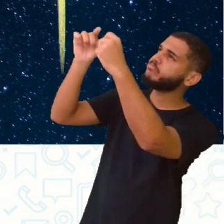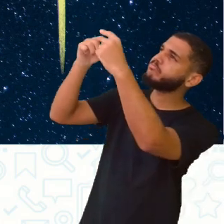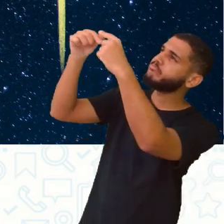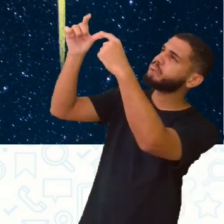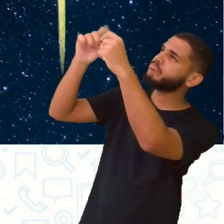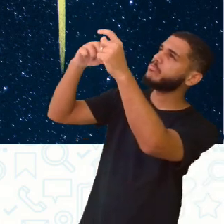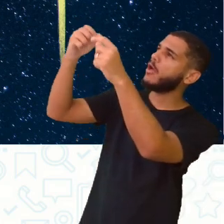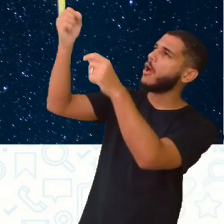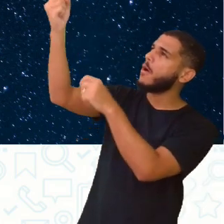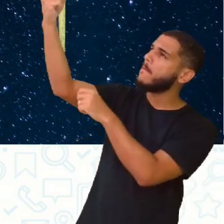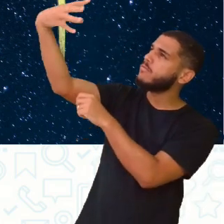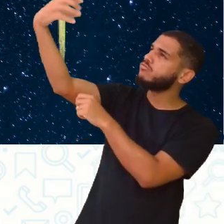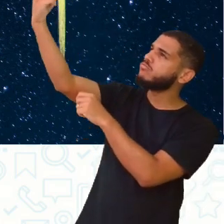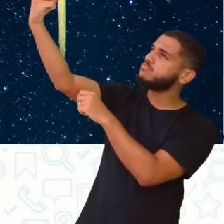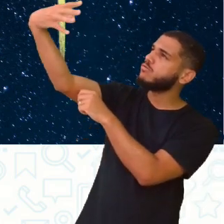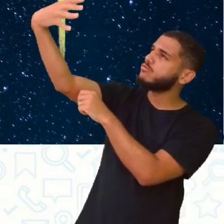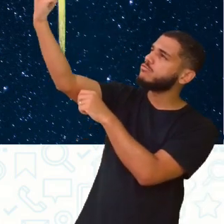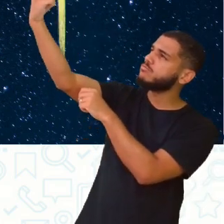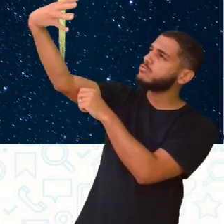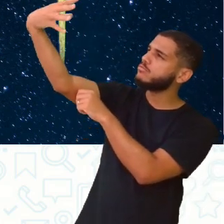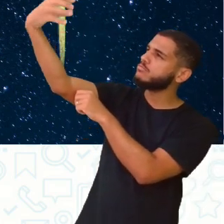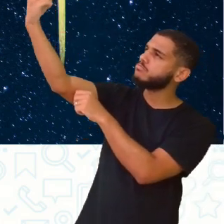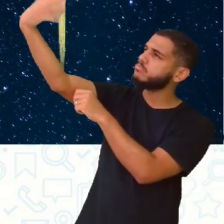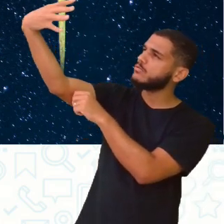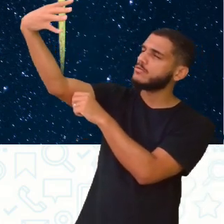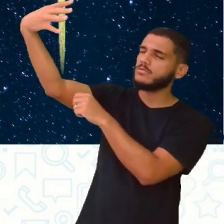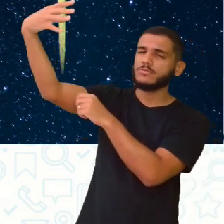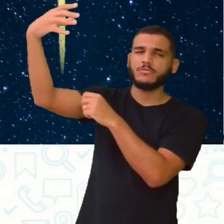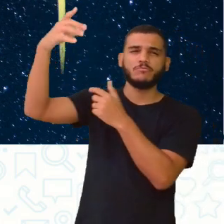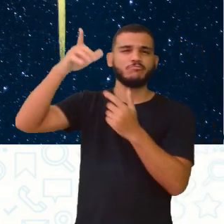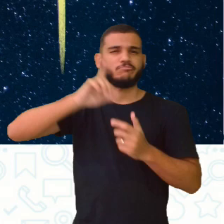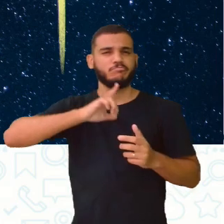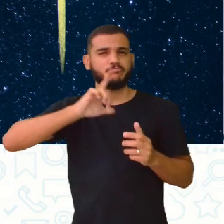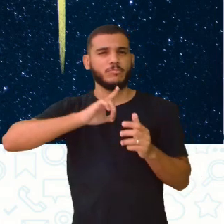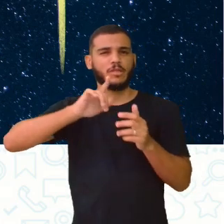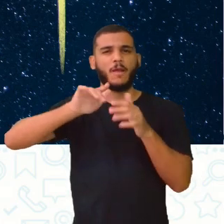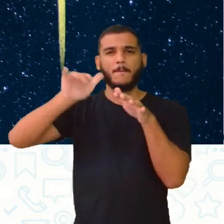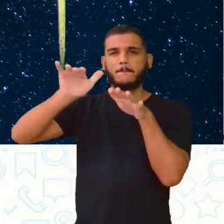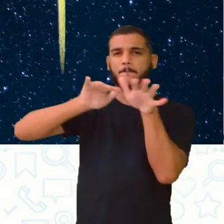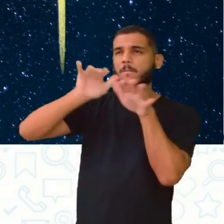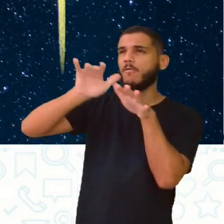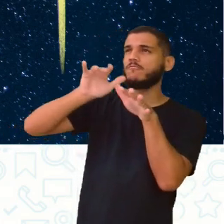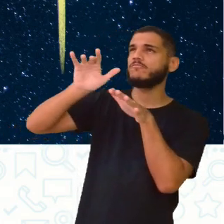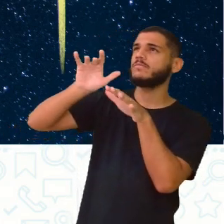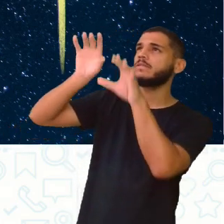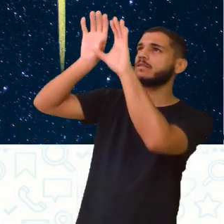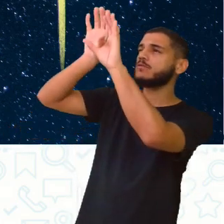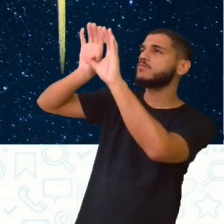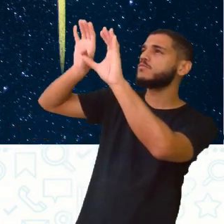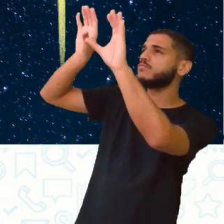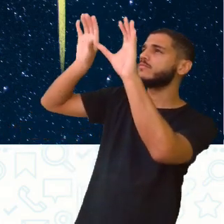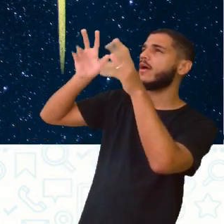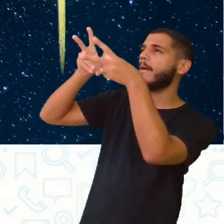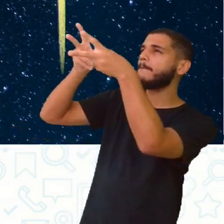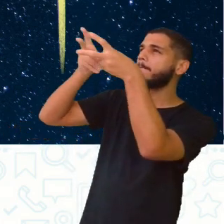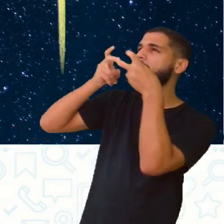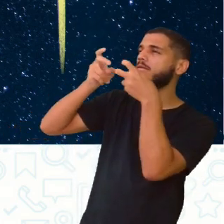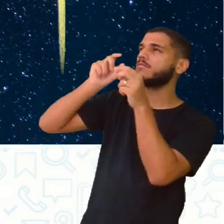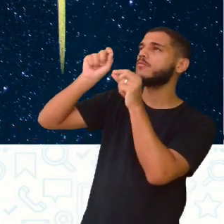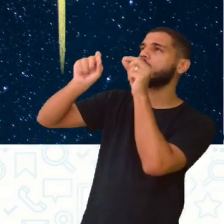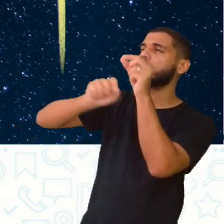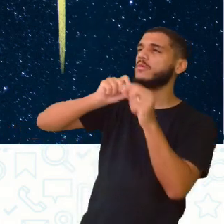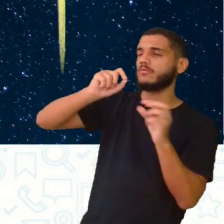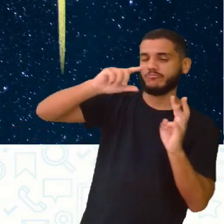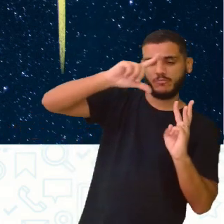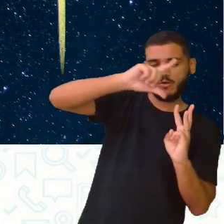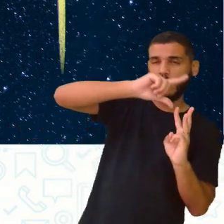mais brilhante que as restantes, que se movia pelo céu, e interpretaram-na como um aviso